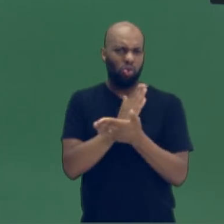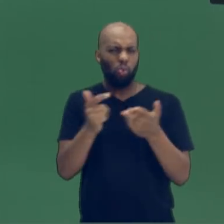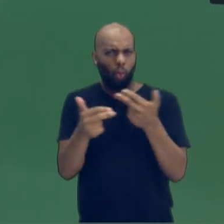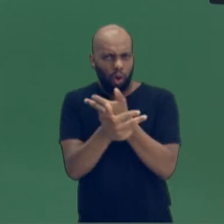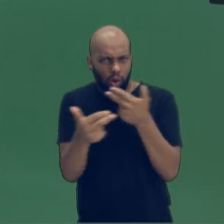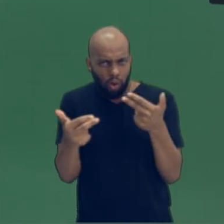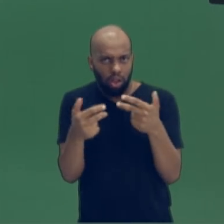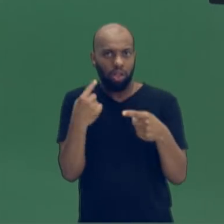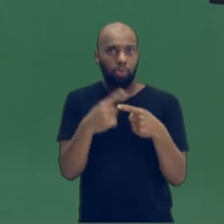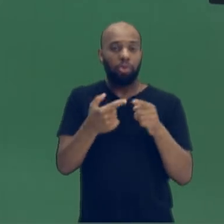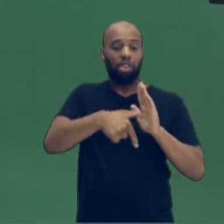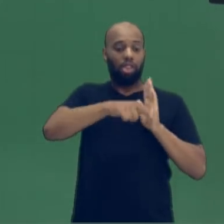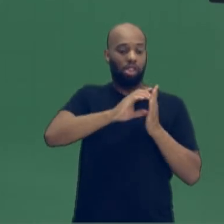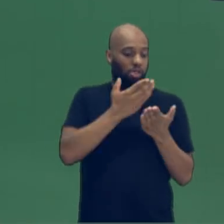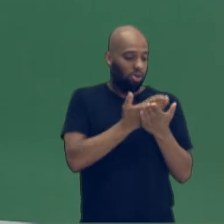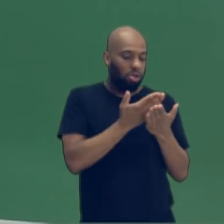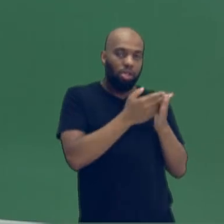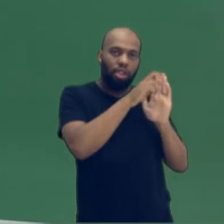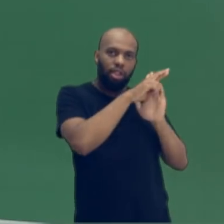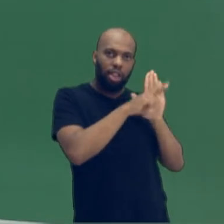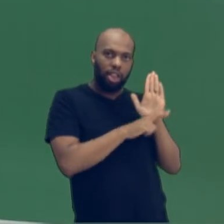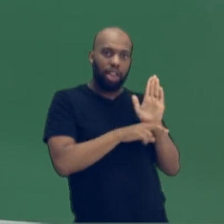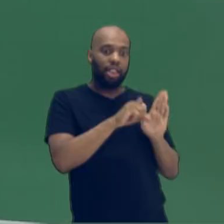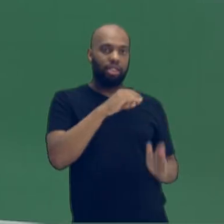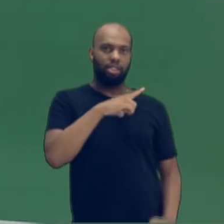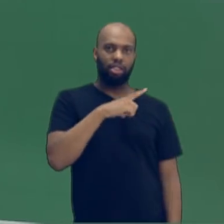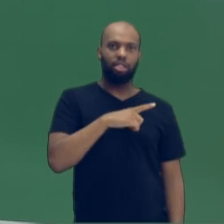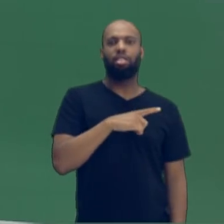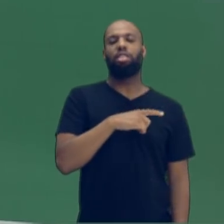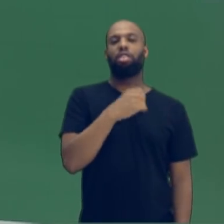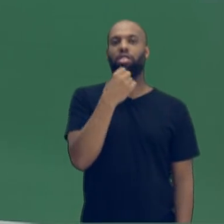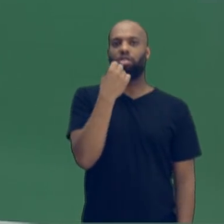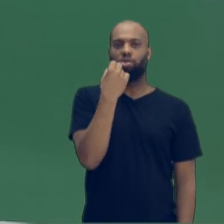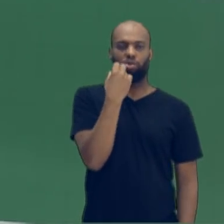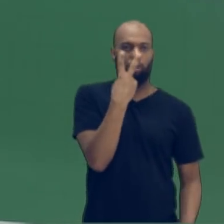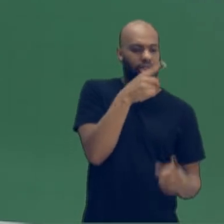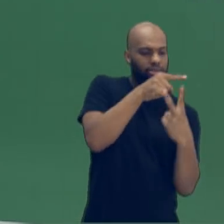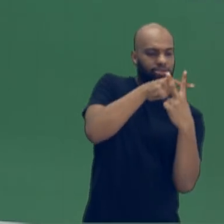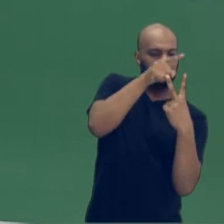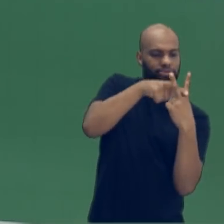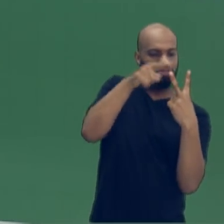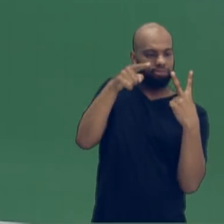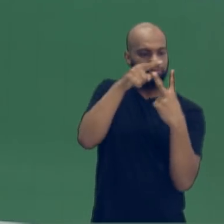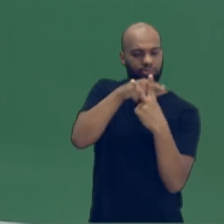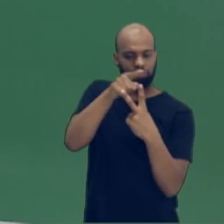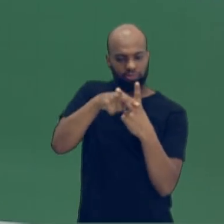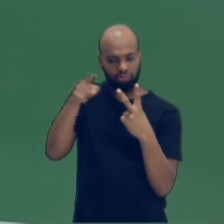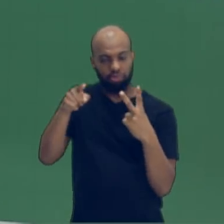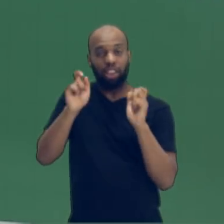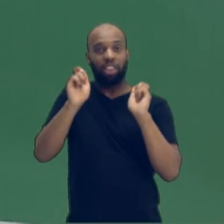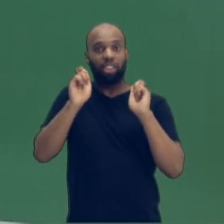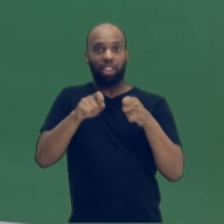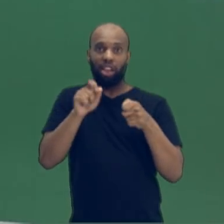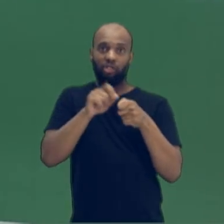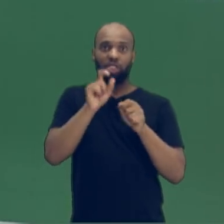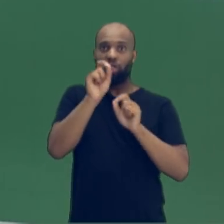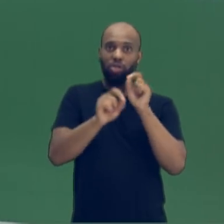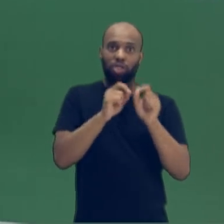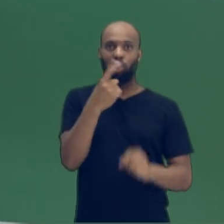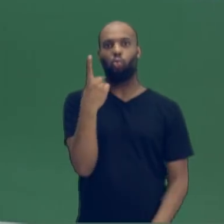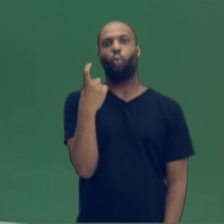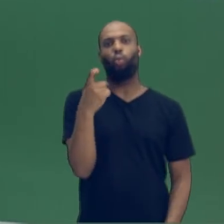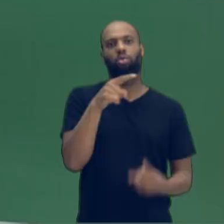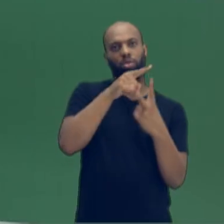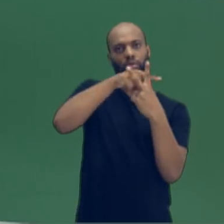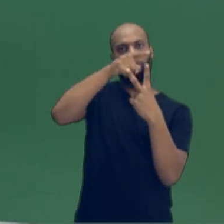pouco a gente viu a propriedade de que quando eu tenho dois radicais, eu posso reduzir num único radical. E aqui